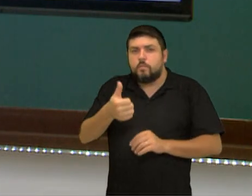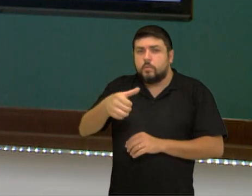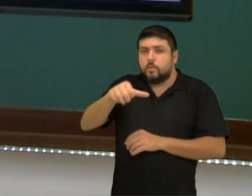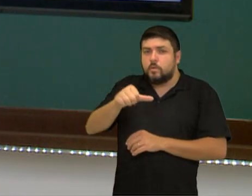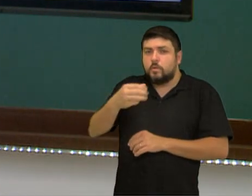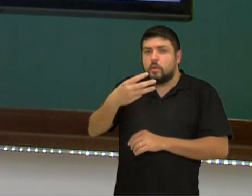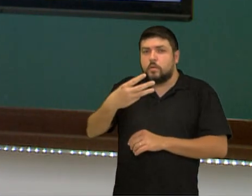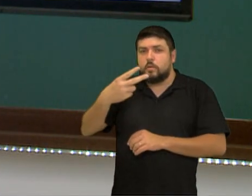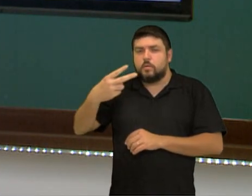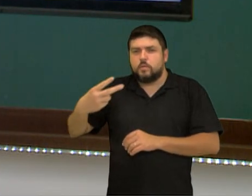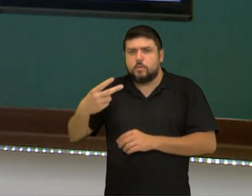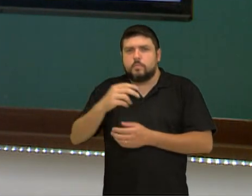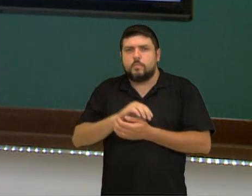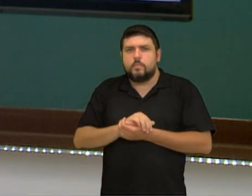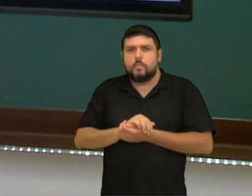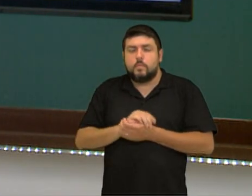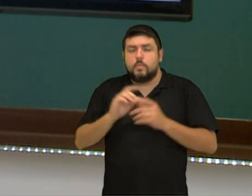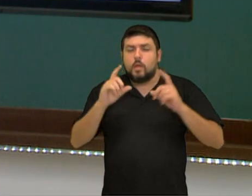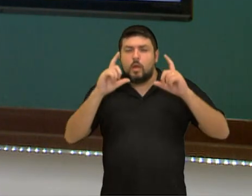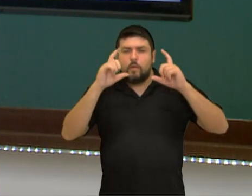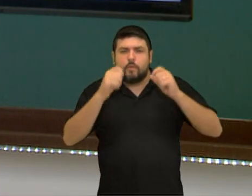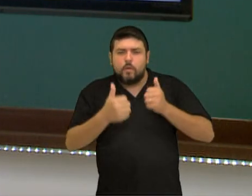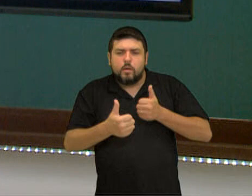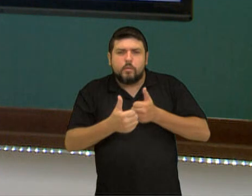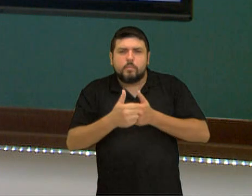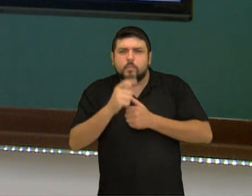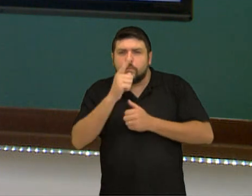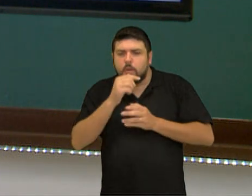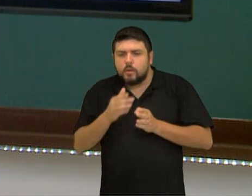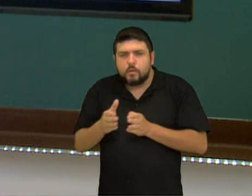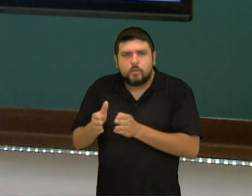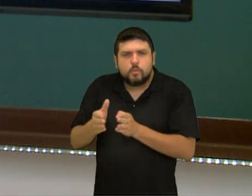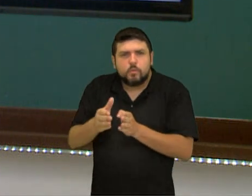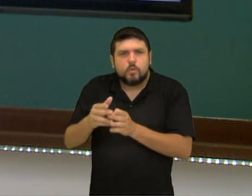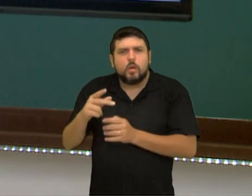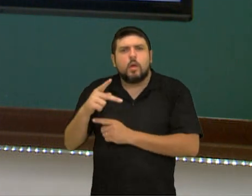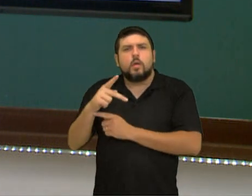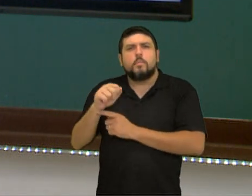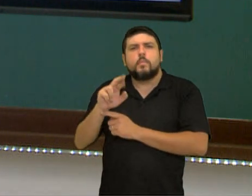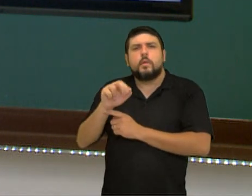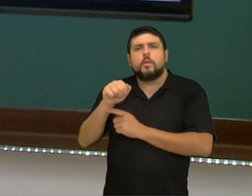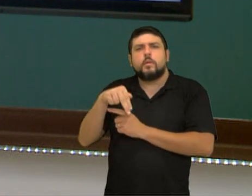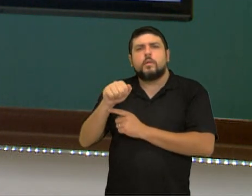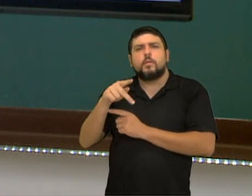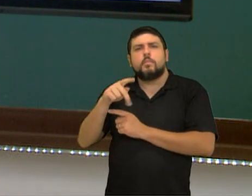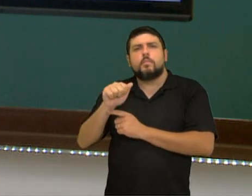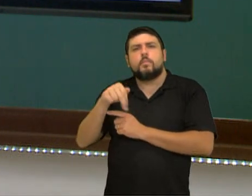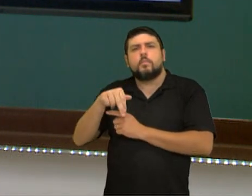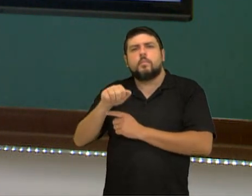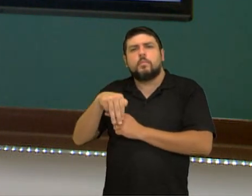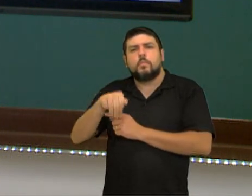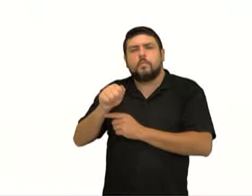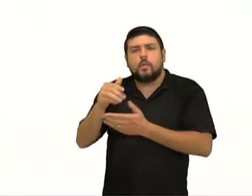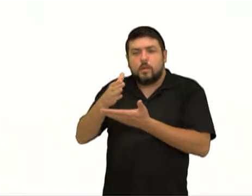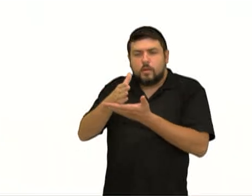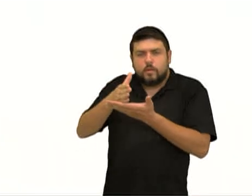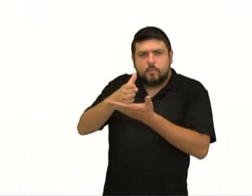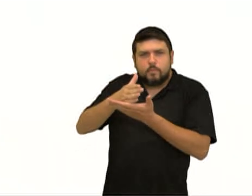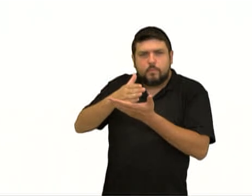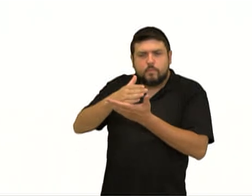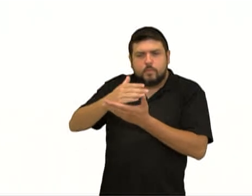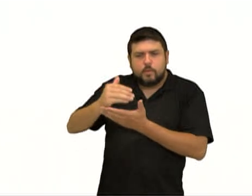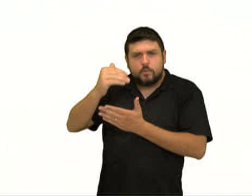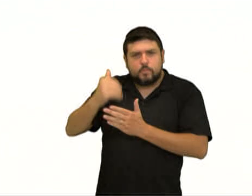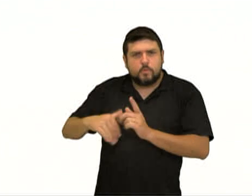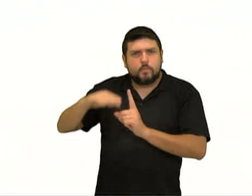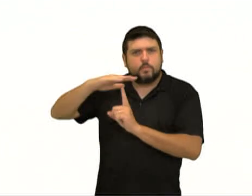Constitucionalista. Essa foto foi tirada próximo ao rio Paranapanema, na divisa sul do estado de São Paulo, na divisa com o estado do Paraná. Então